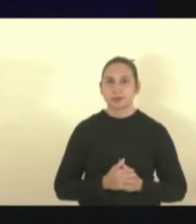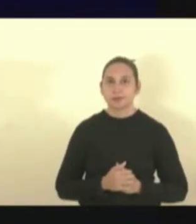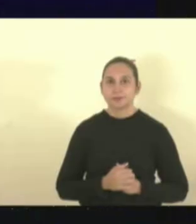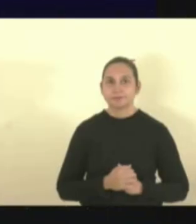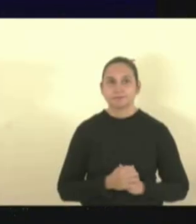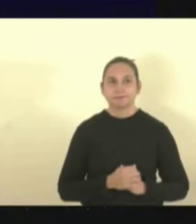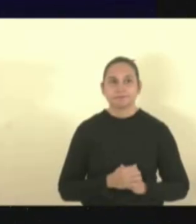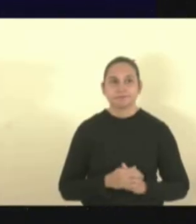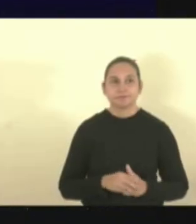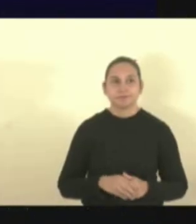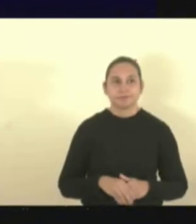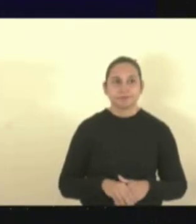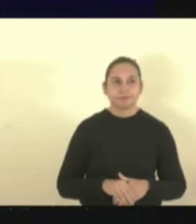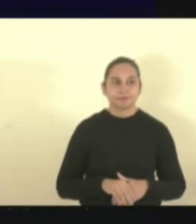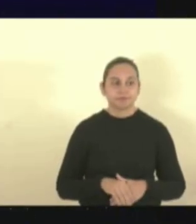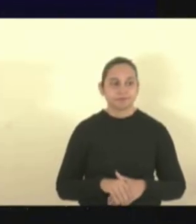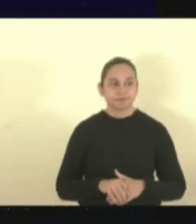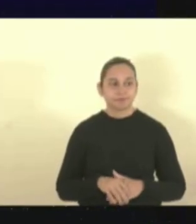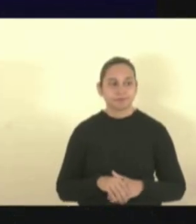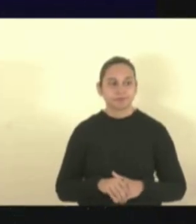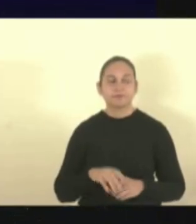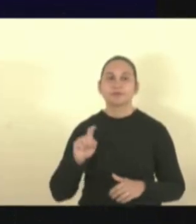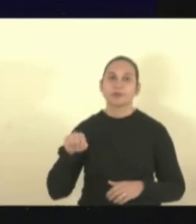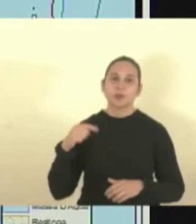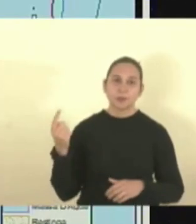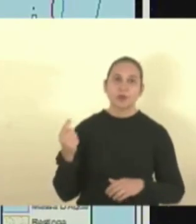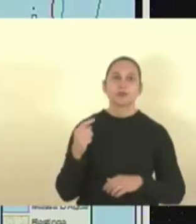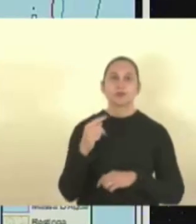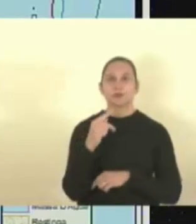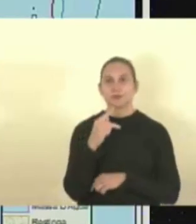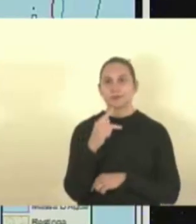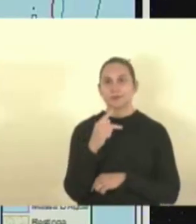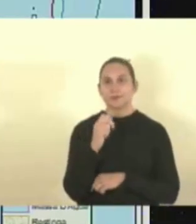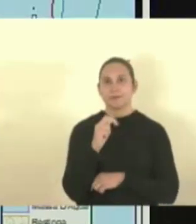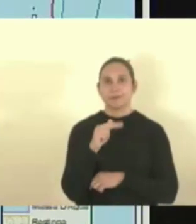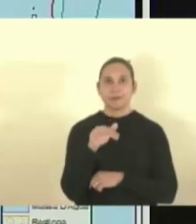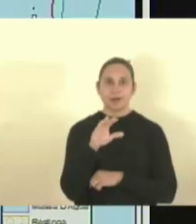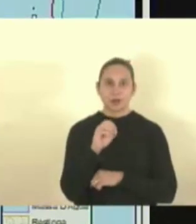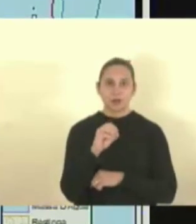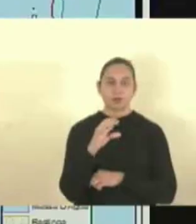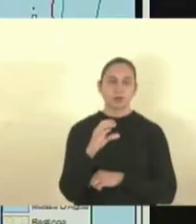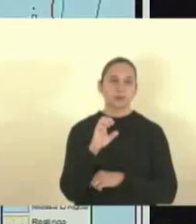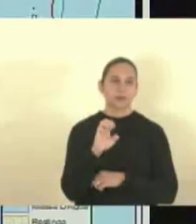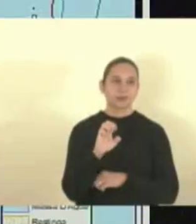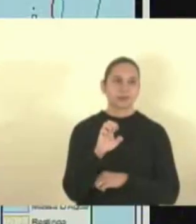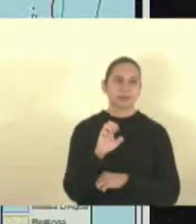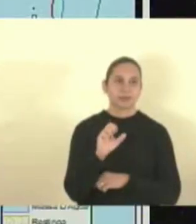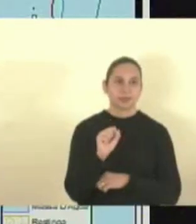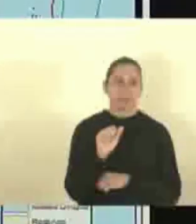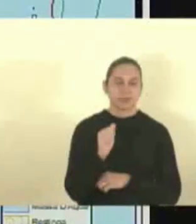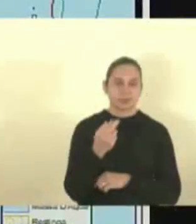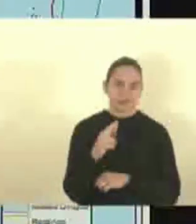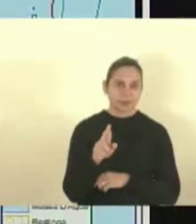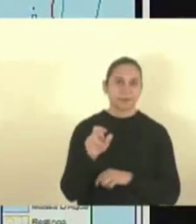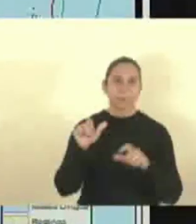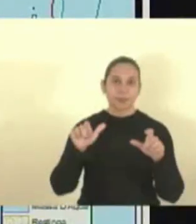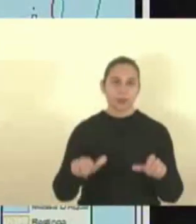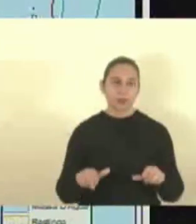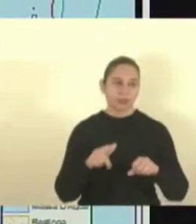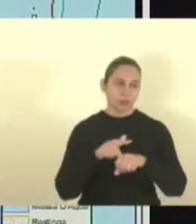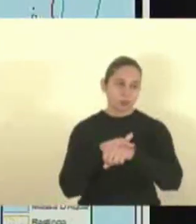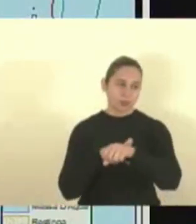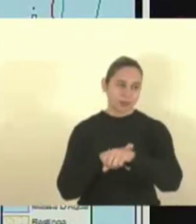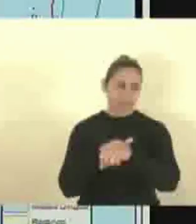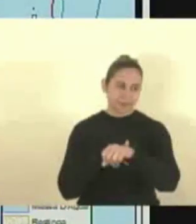Próximo estudo de caso, a gente tem aqui o Parque Paulo César Vinha, né? Uma região lá no município de Guarapari,